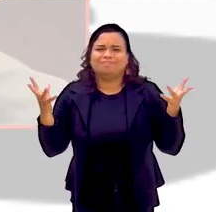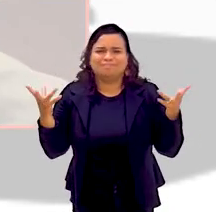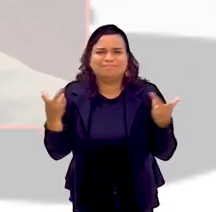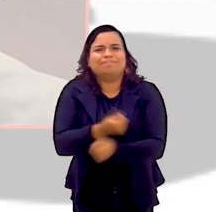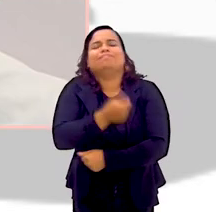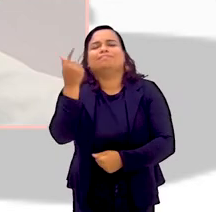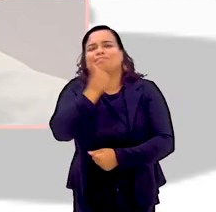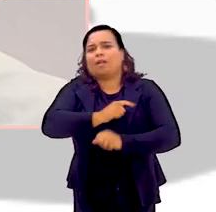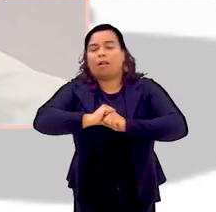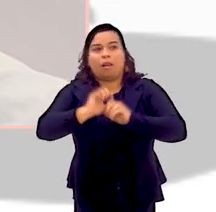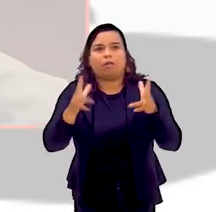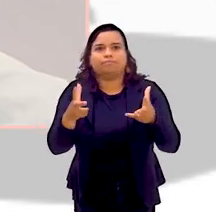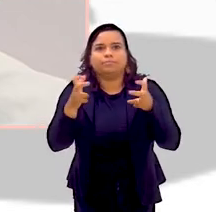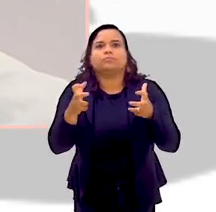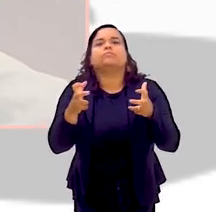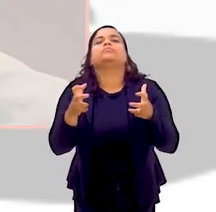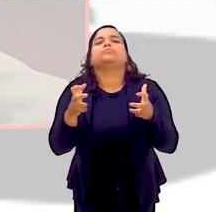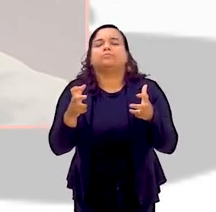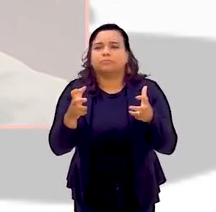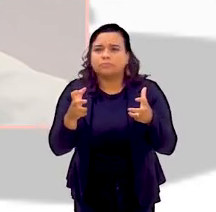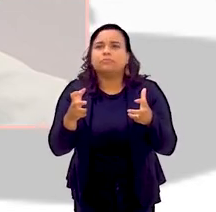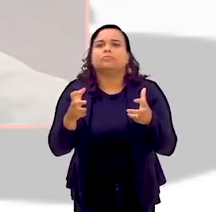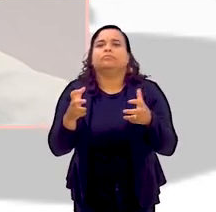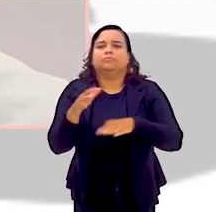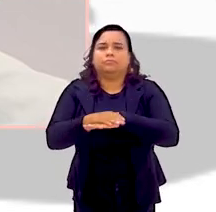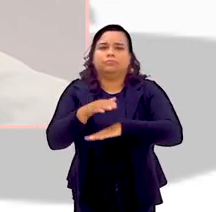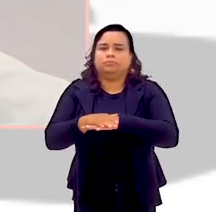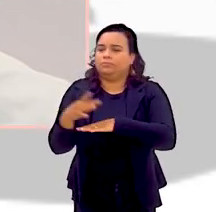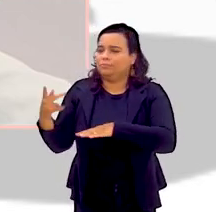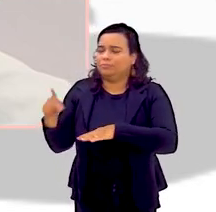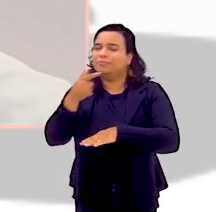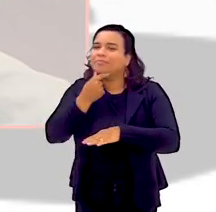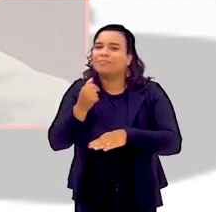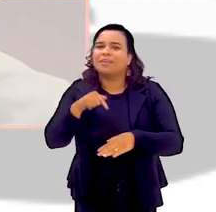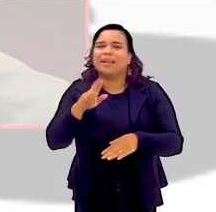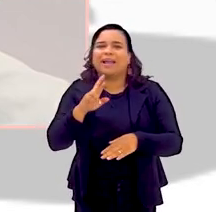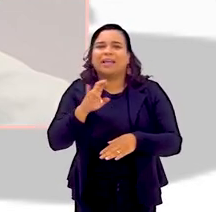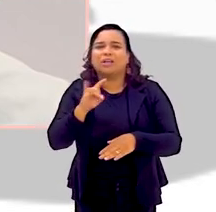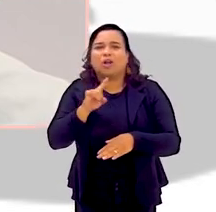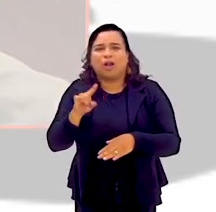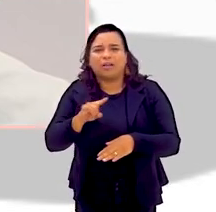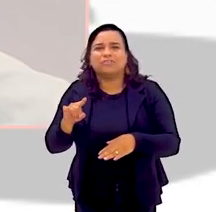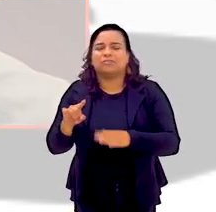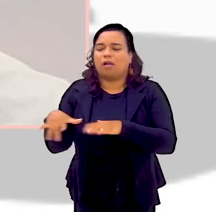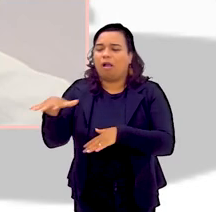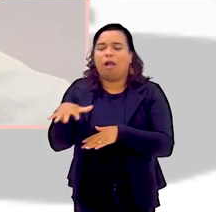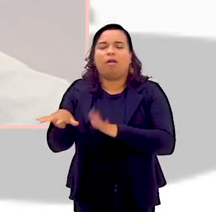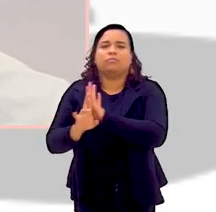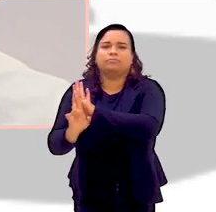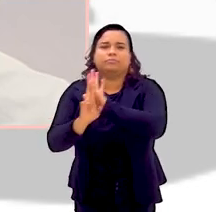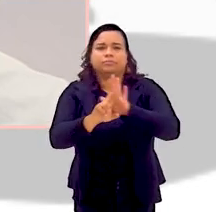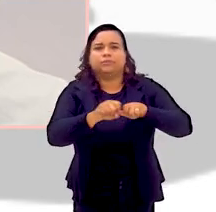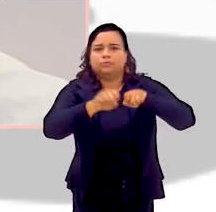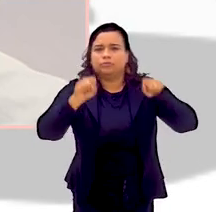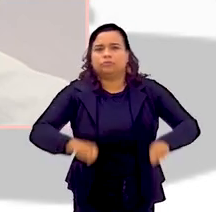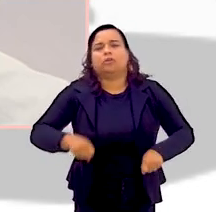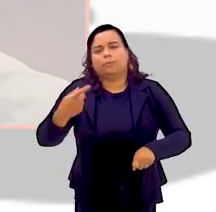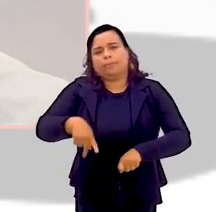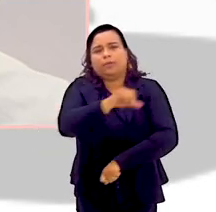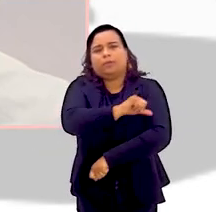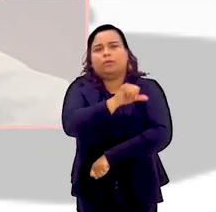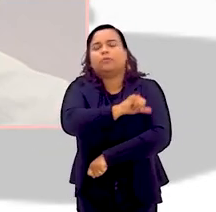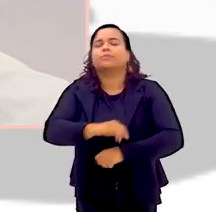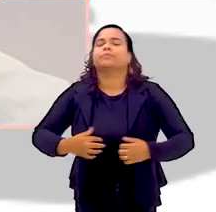percepção muito clara do Queiroz, da área de representação do Sistema S no